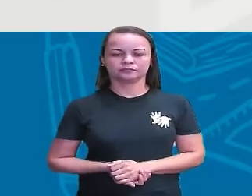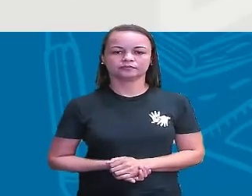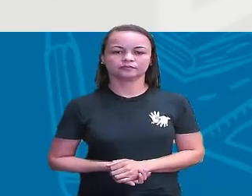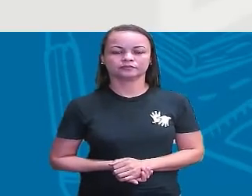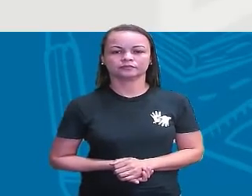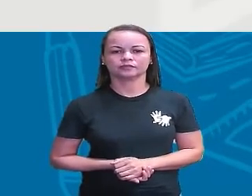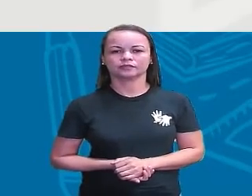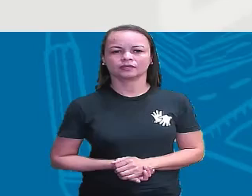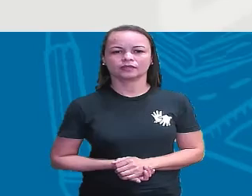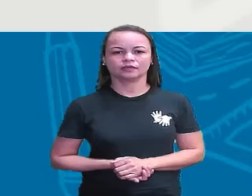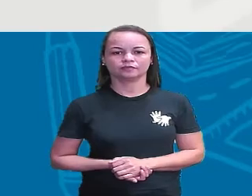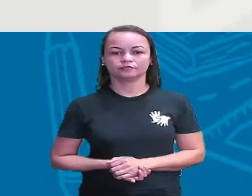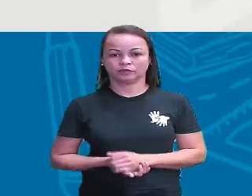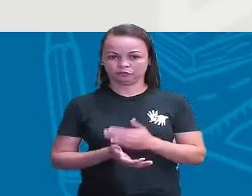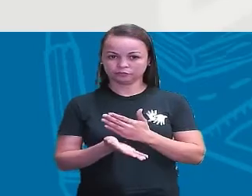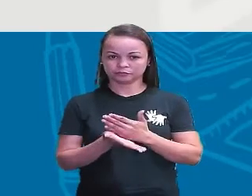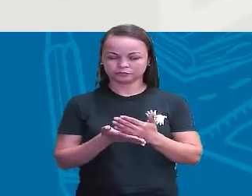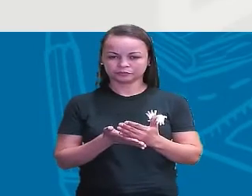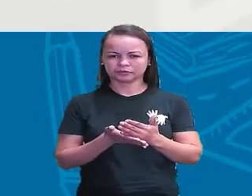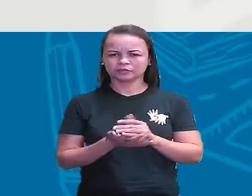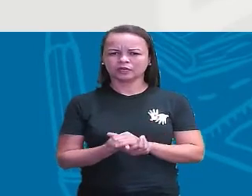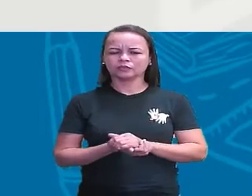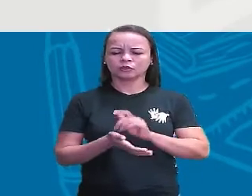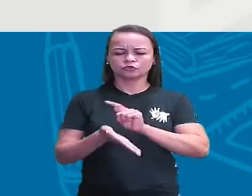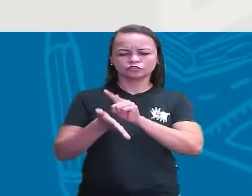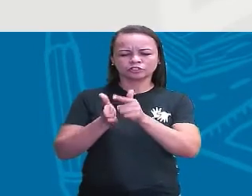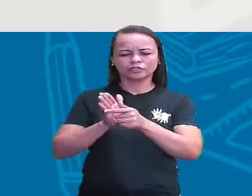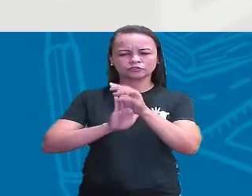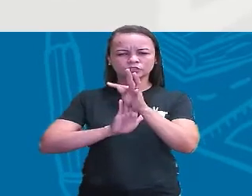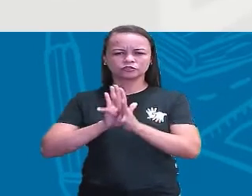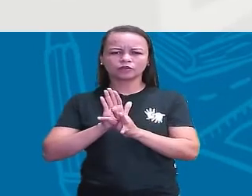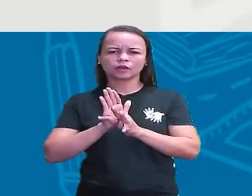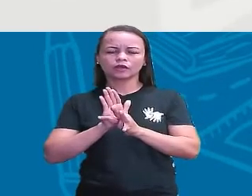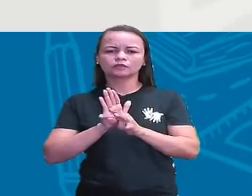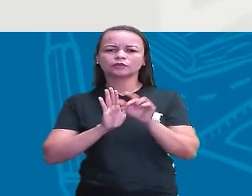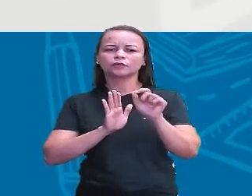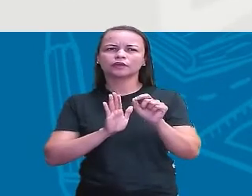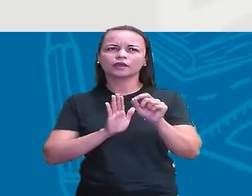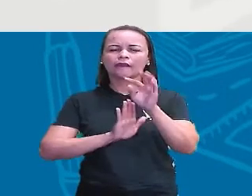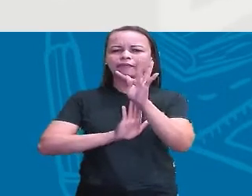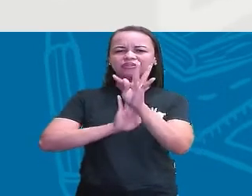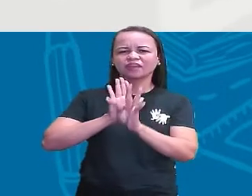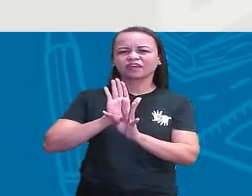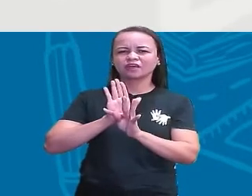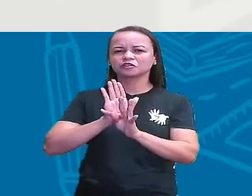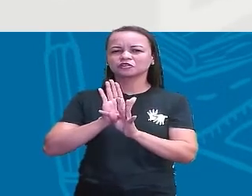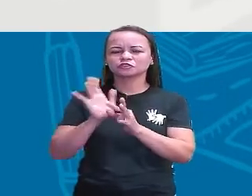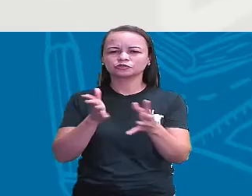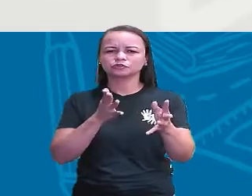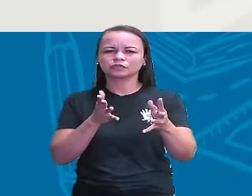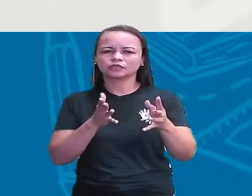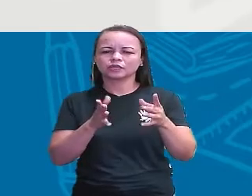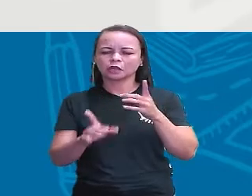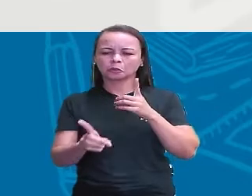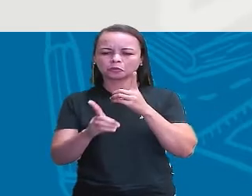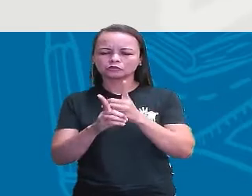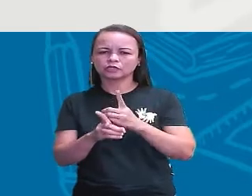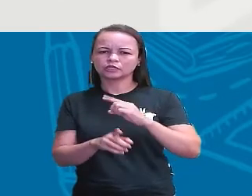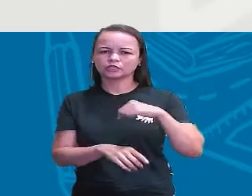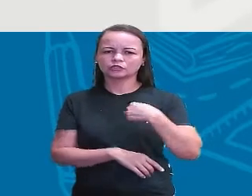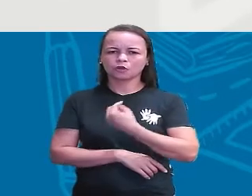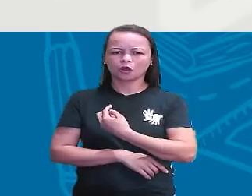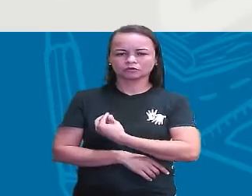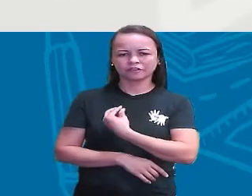Então vamos lá. Os gêneros textuais são os textos que encontramos aí em nossa vida diária e que